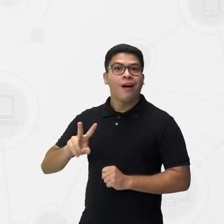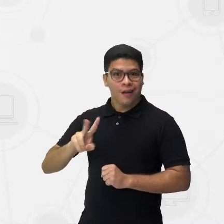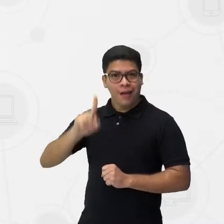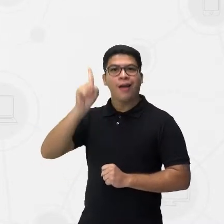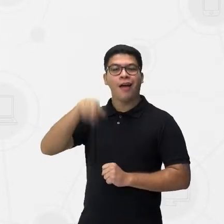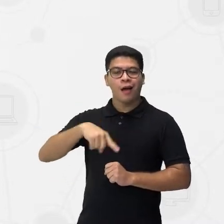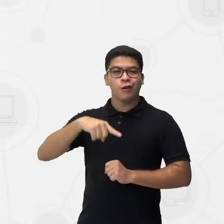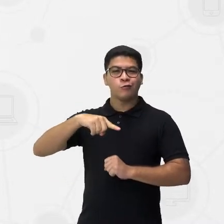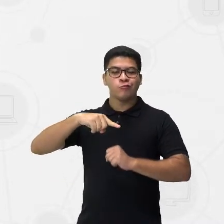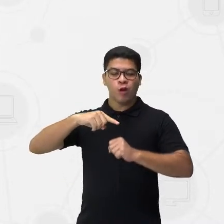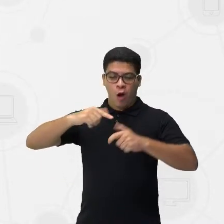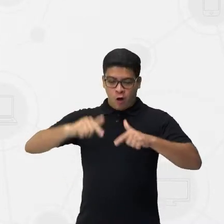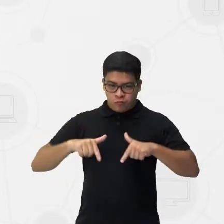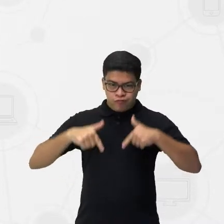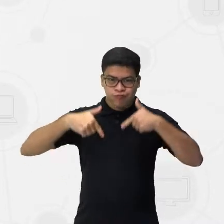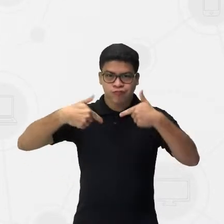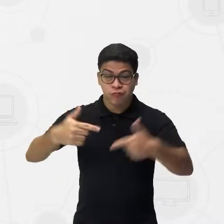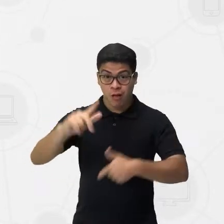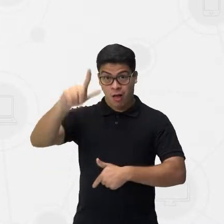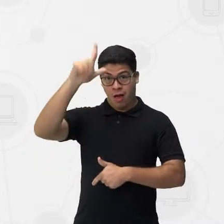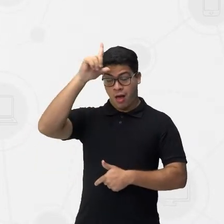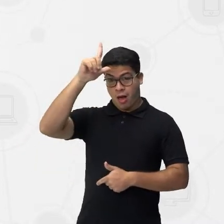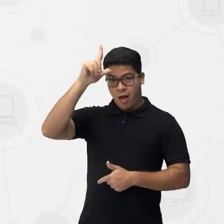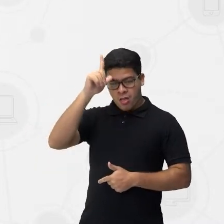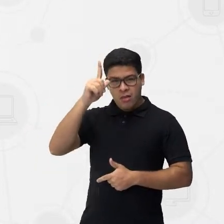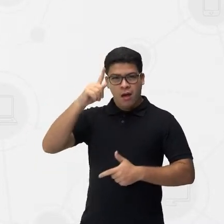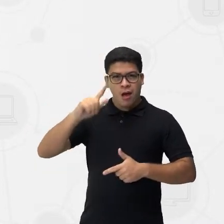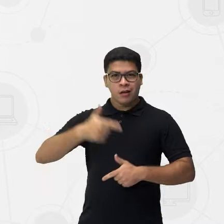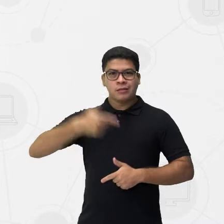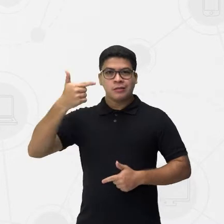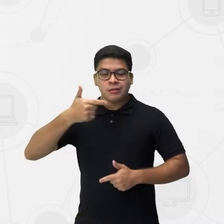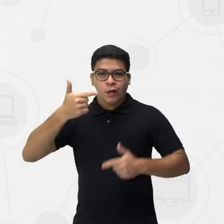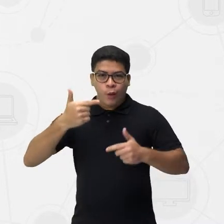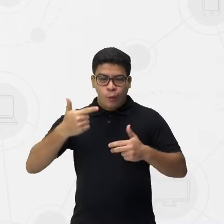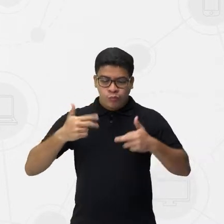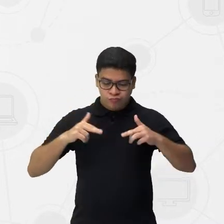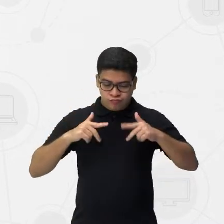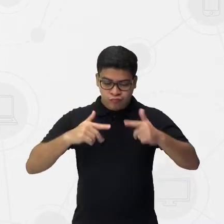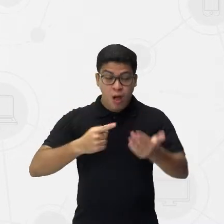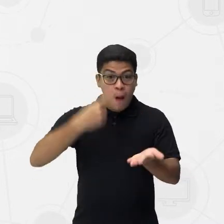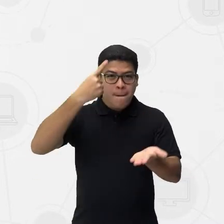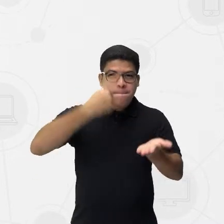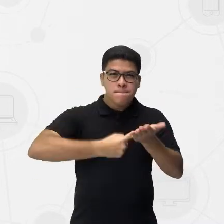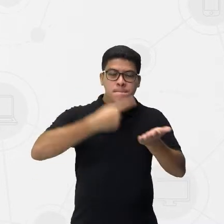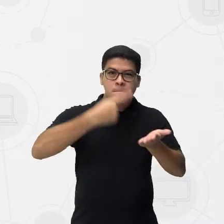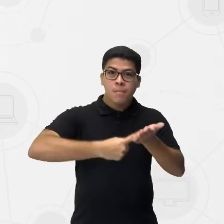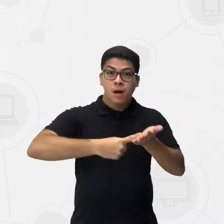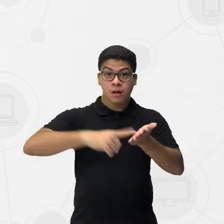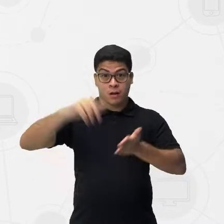o avanço alemão, nós vamos ver a teoria do espaço vital e o pacto